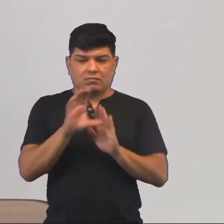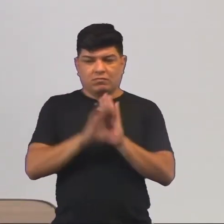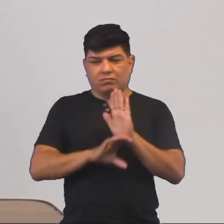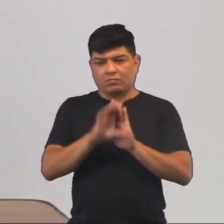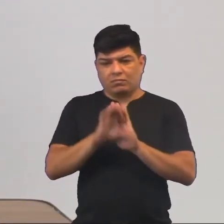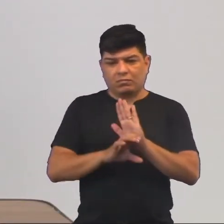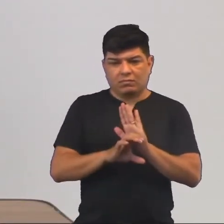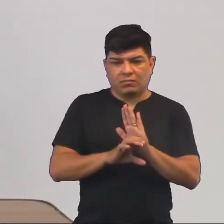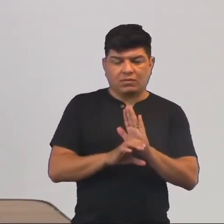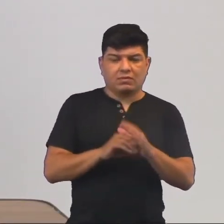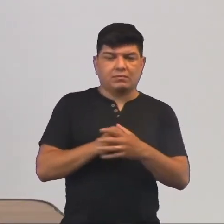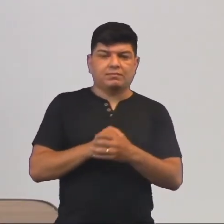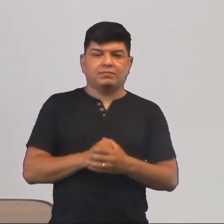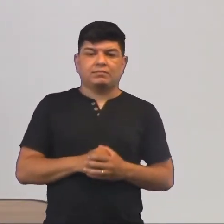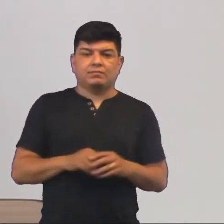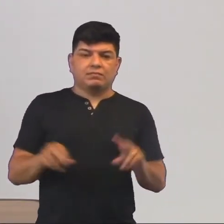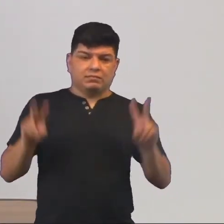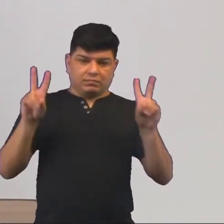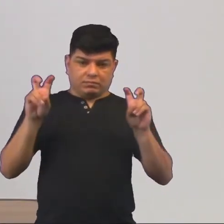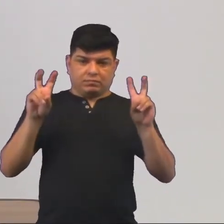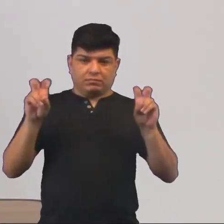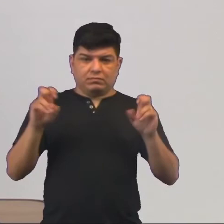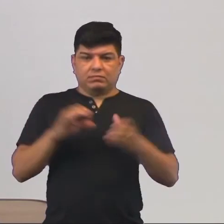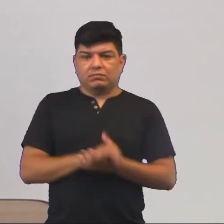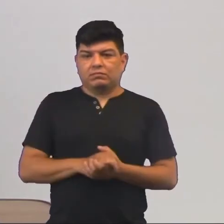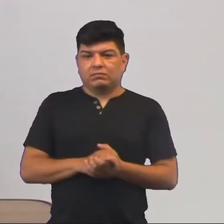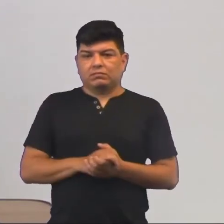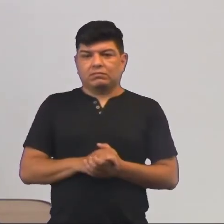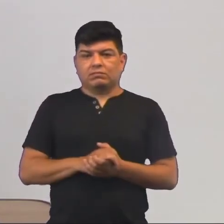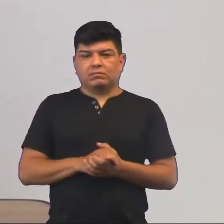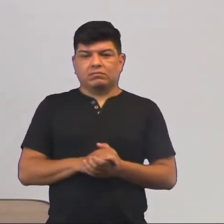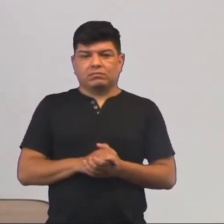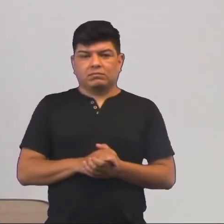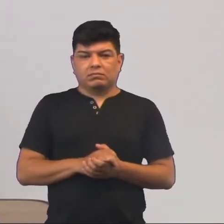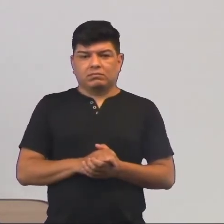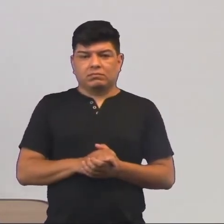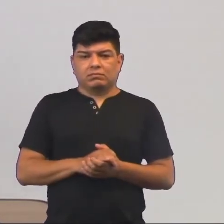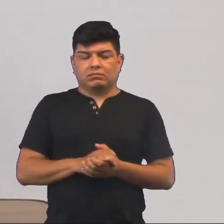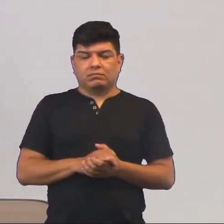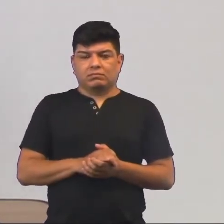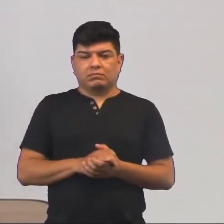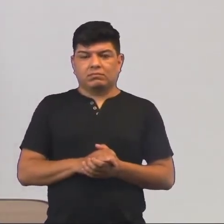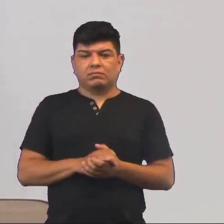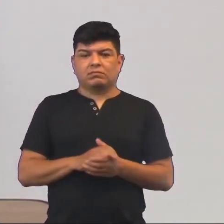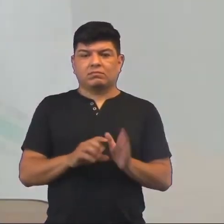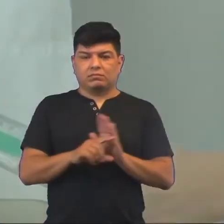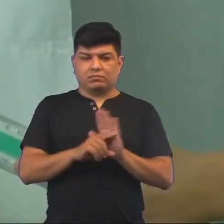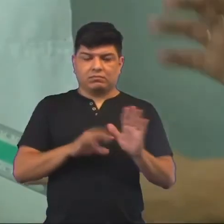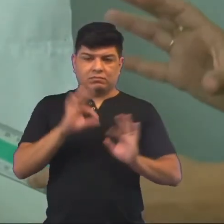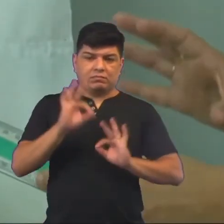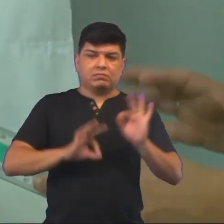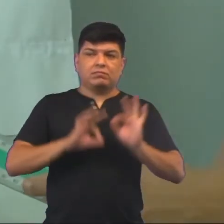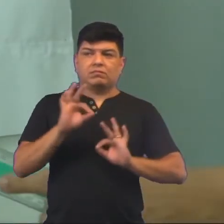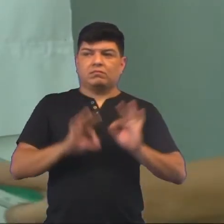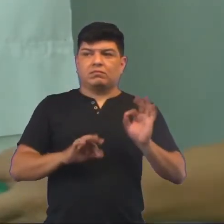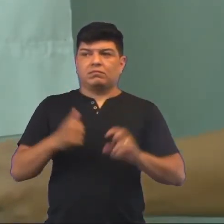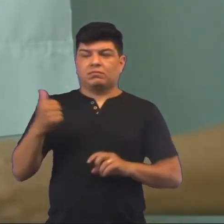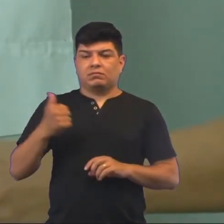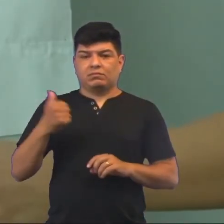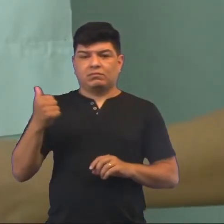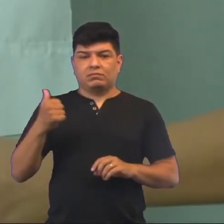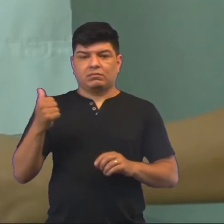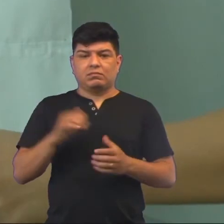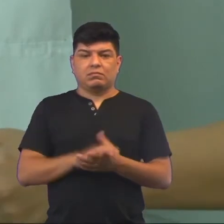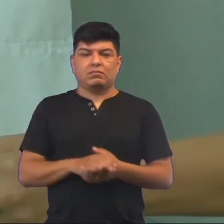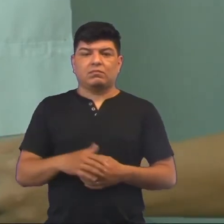conceito daquele assunto que você quer saber mais a respeito. Aí esse tópico você organiza no primeiro